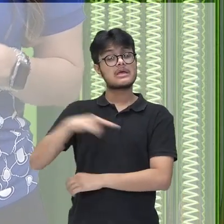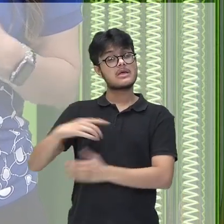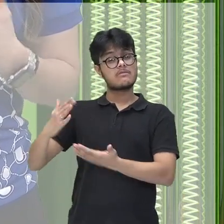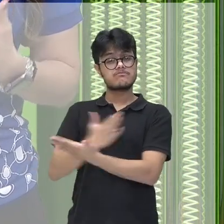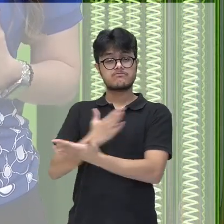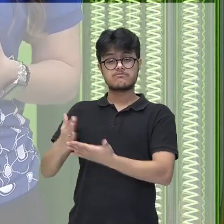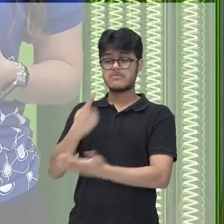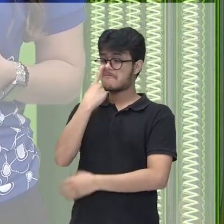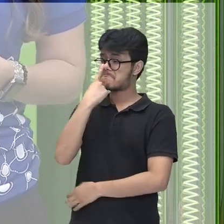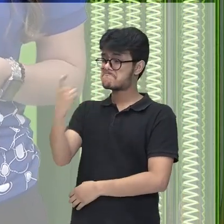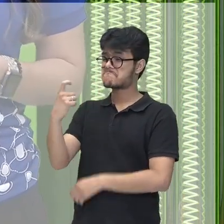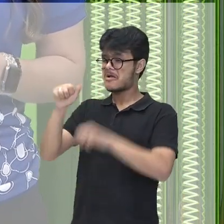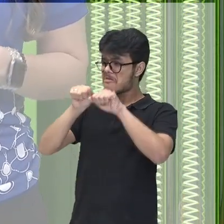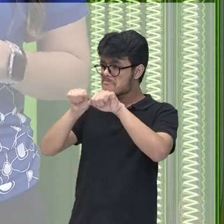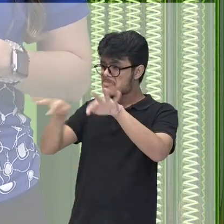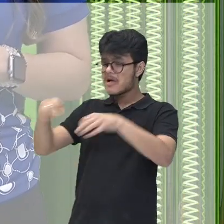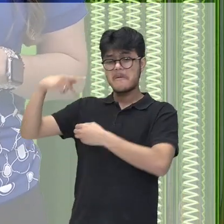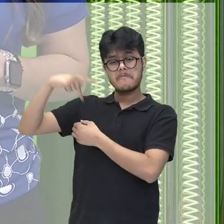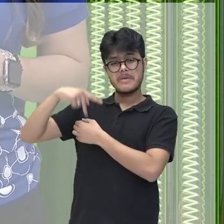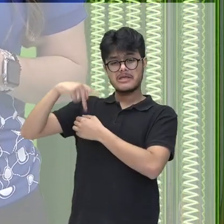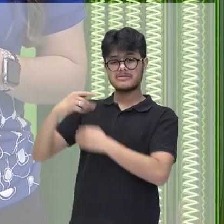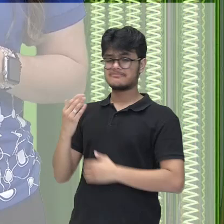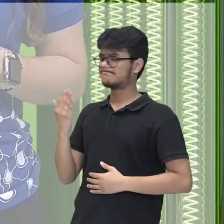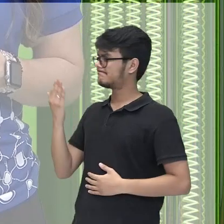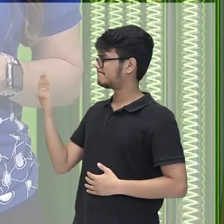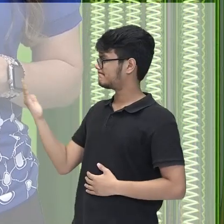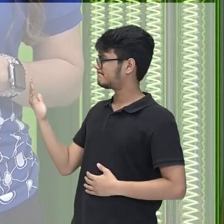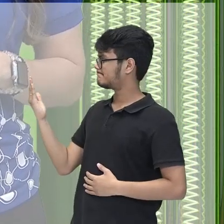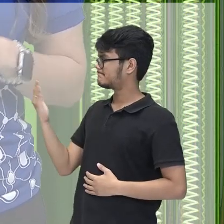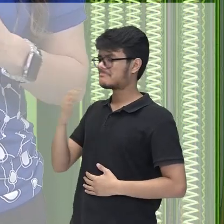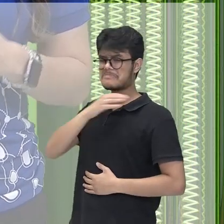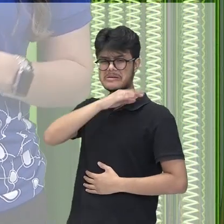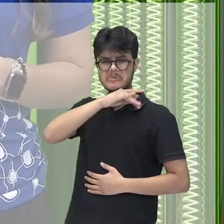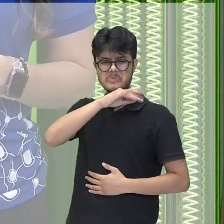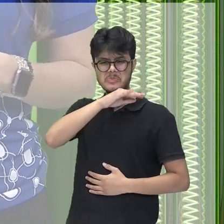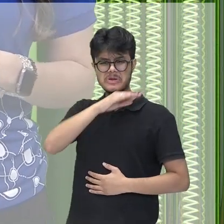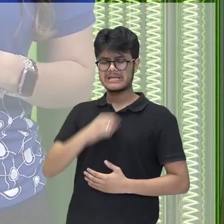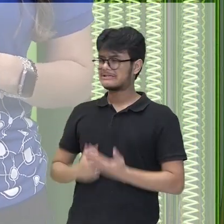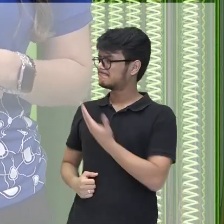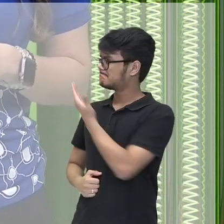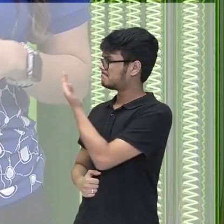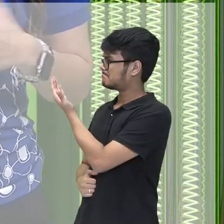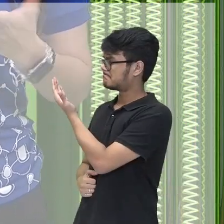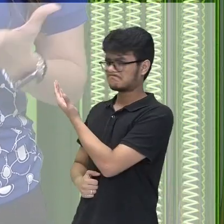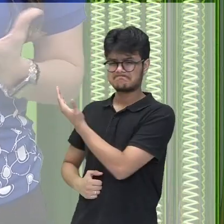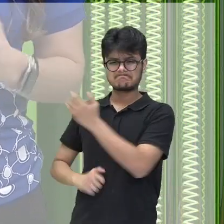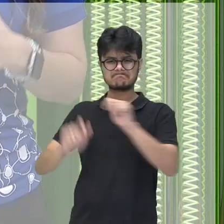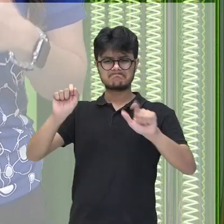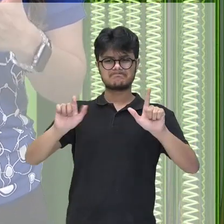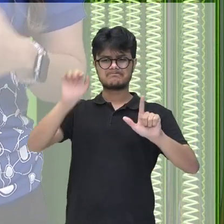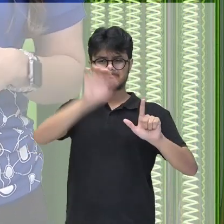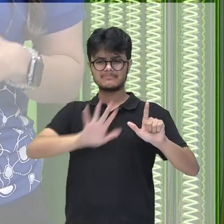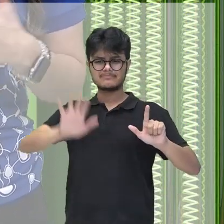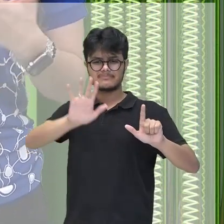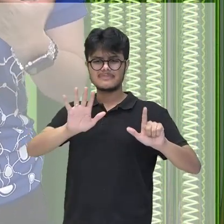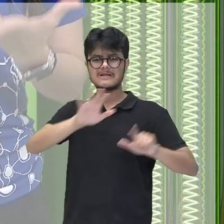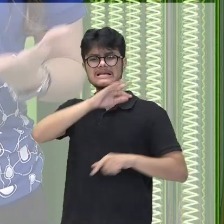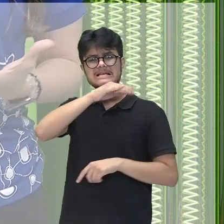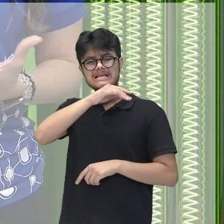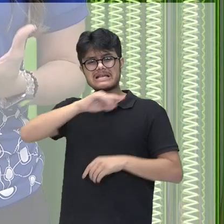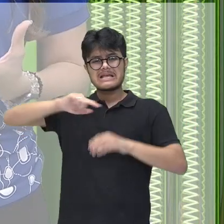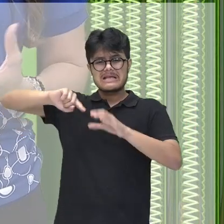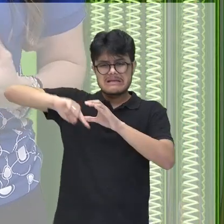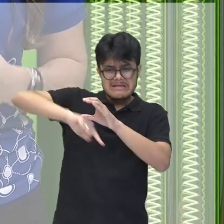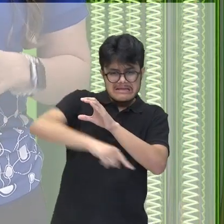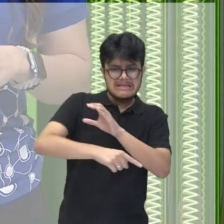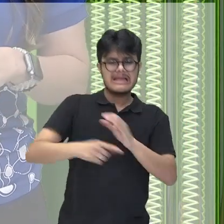contaminação do petróleo, né? Contaminando aí, que essa contaminação, é como se a extração não